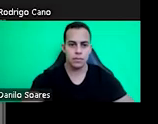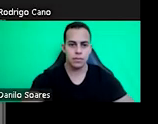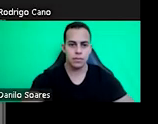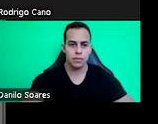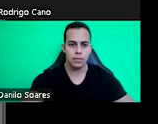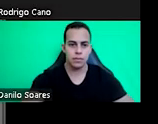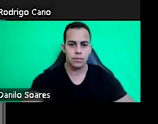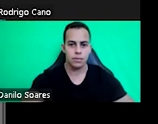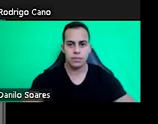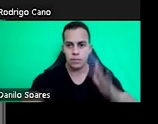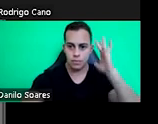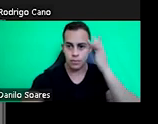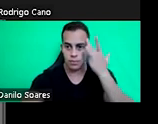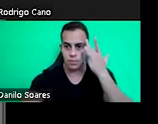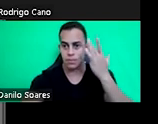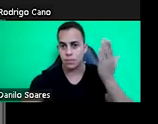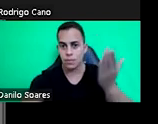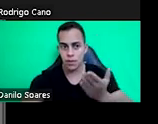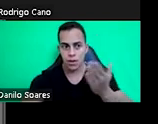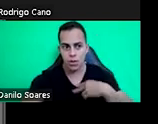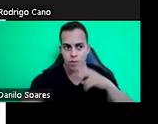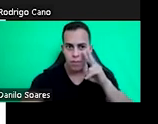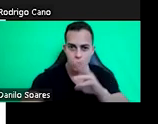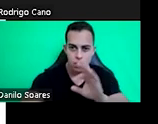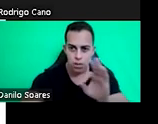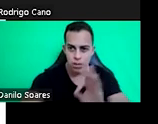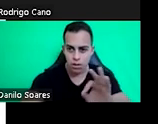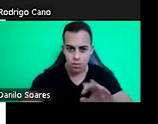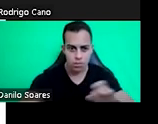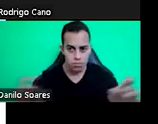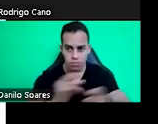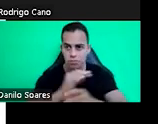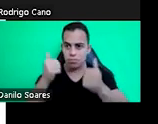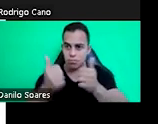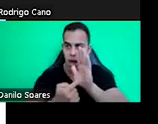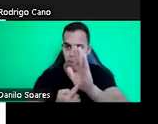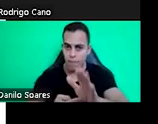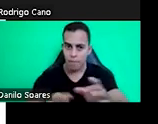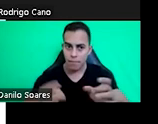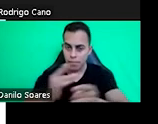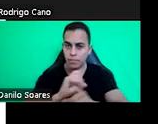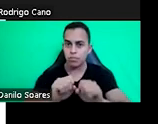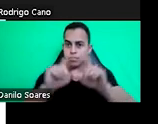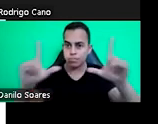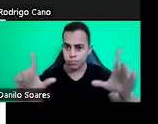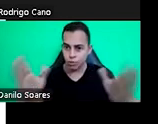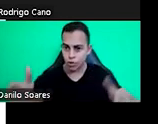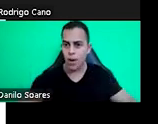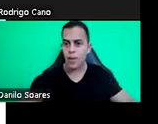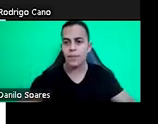Acho que agora eu deixo de enxergá-los, então vamos lá. Tudo certinho com a apresentação? Tá no modo tela cheia? Tá